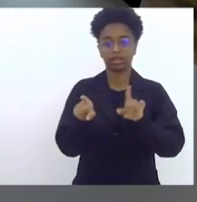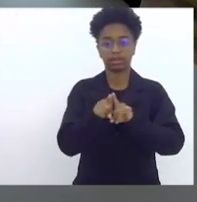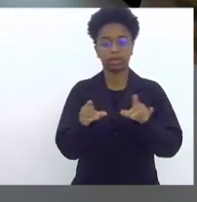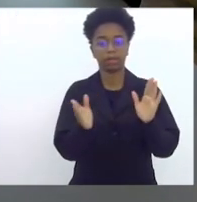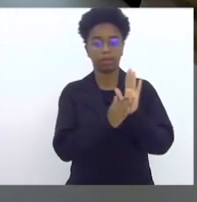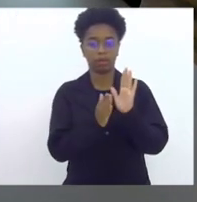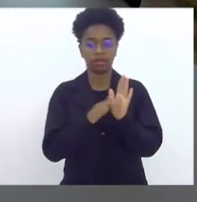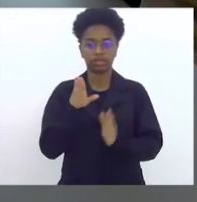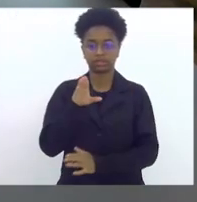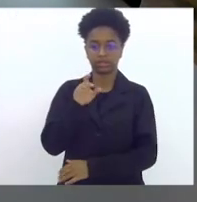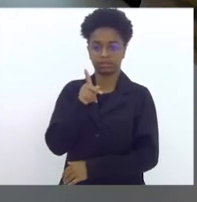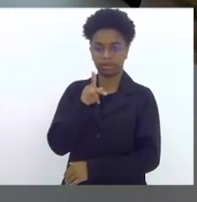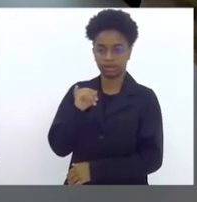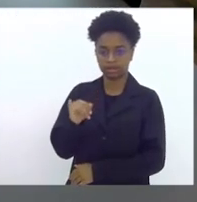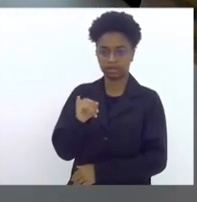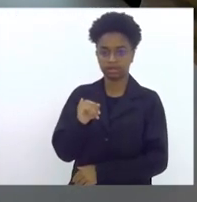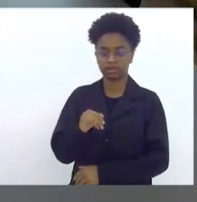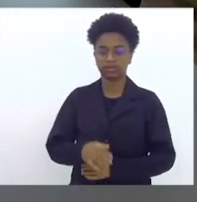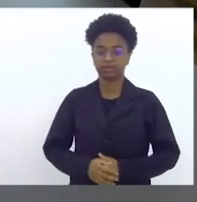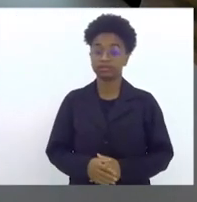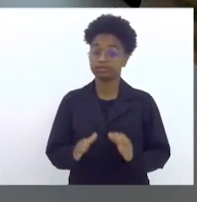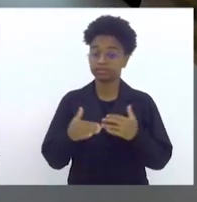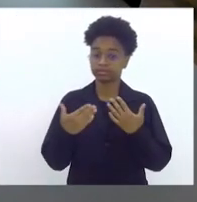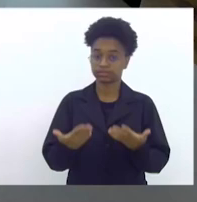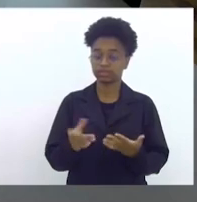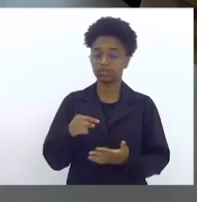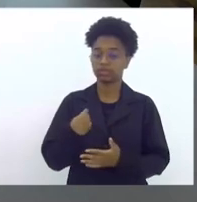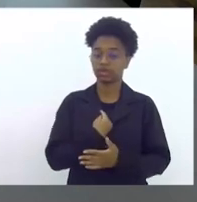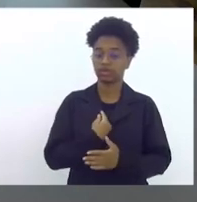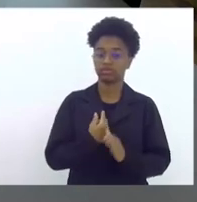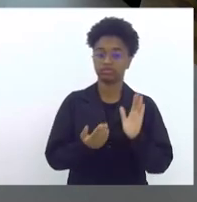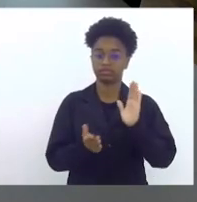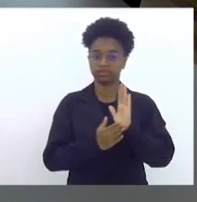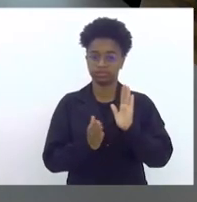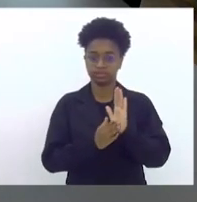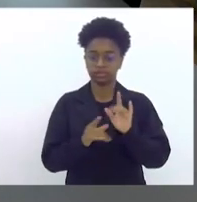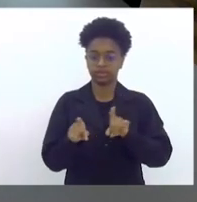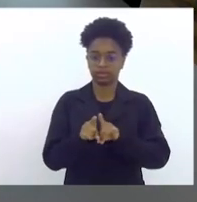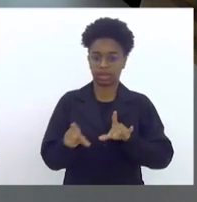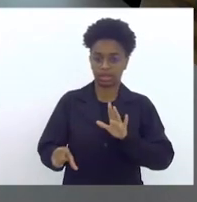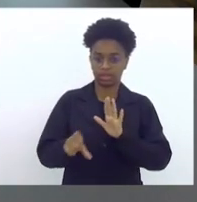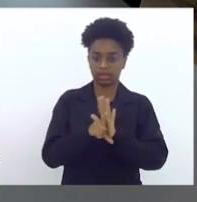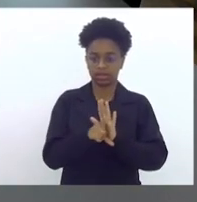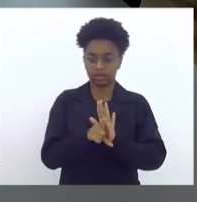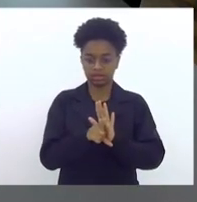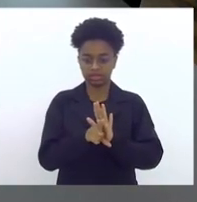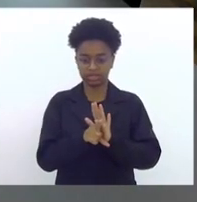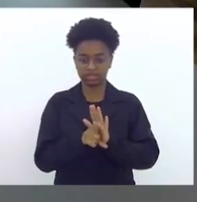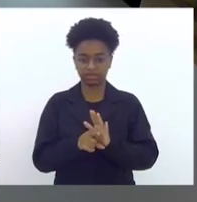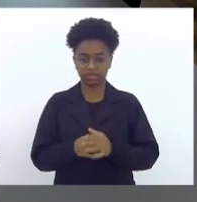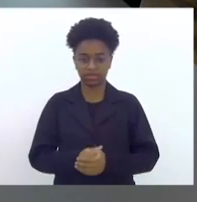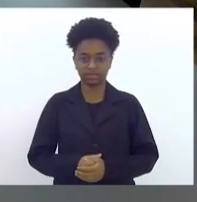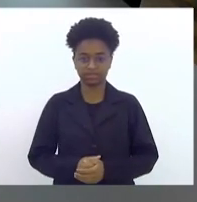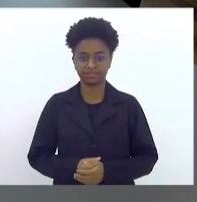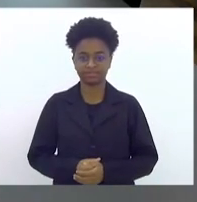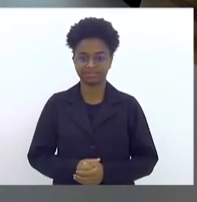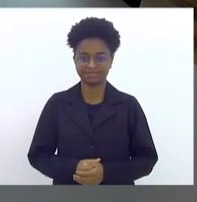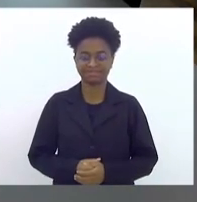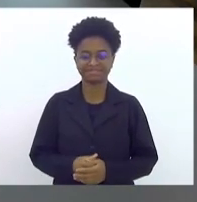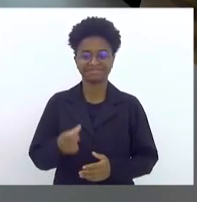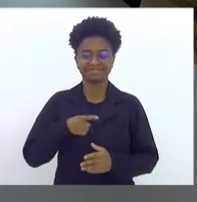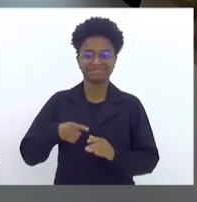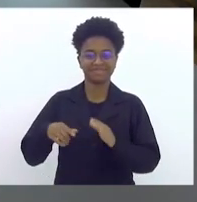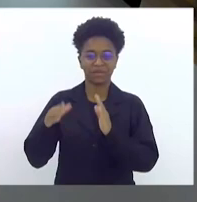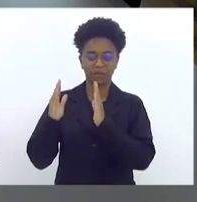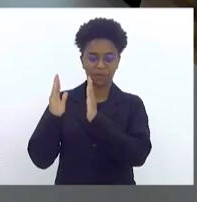enfim é e nós podemos aqui também uma lei de combate é um programa na verdade que ainda não